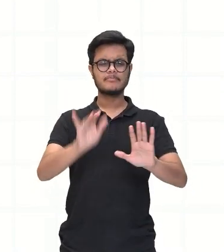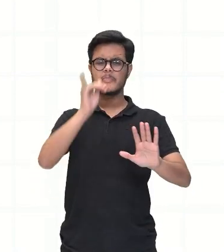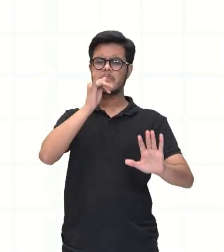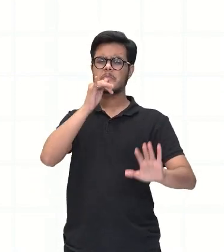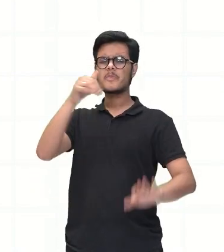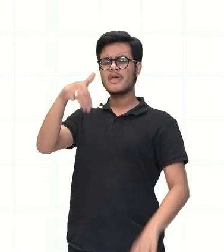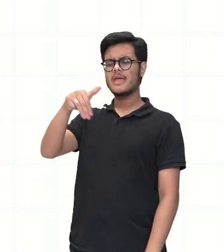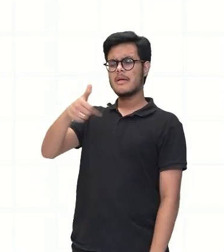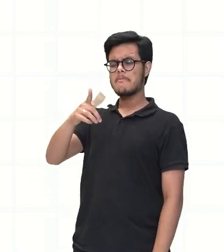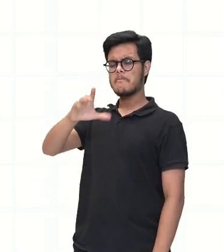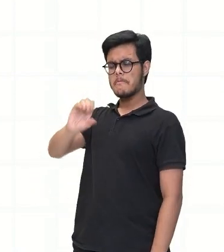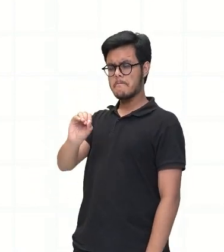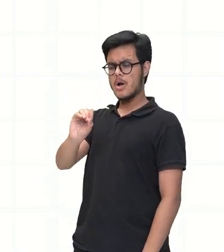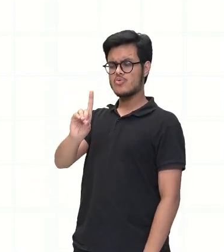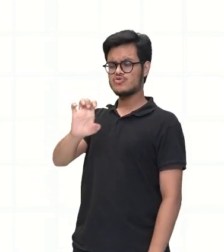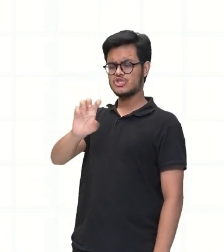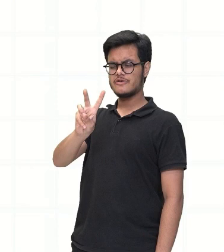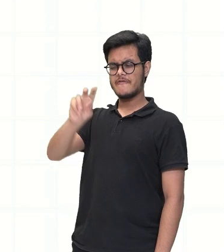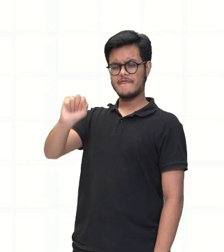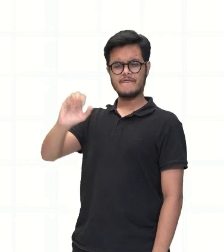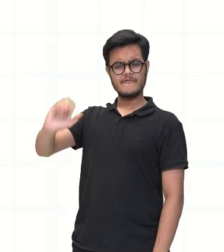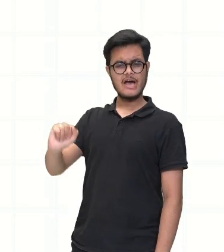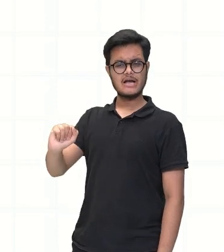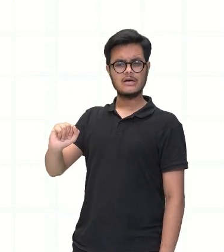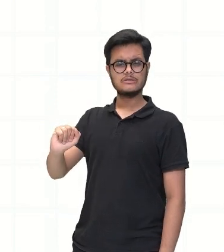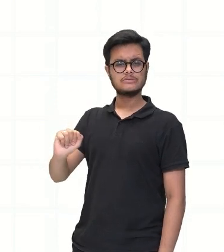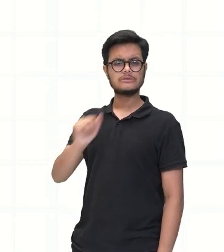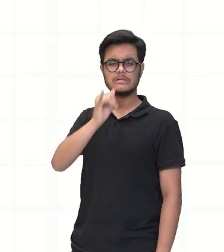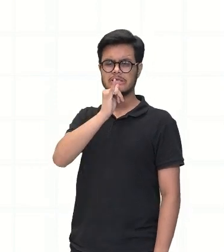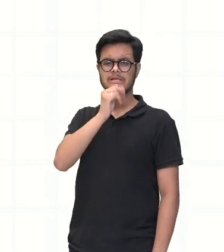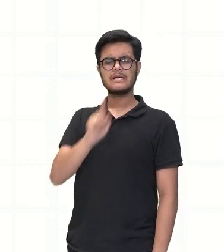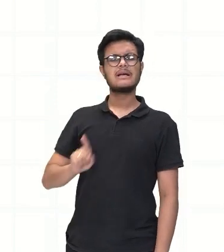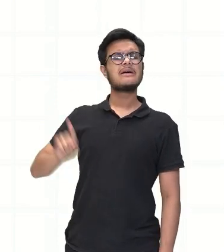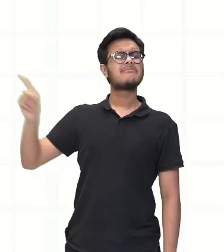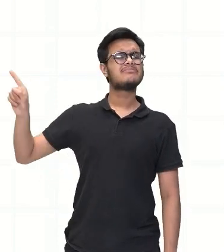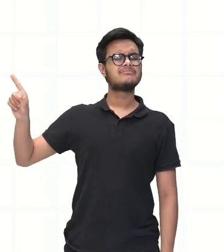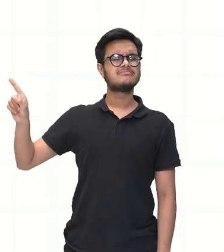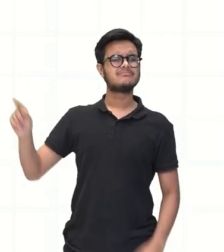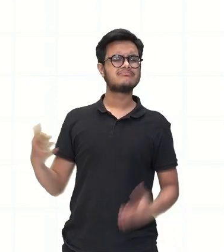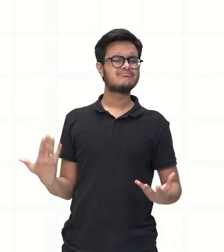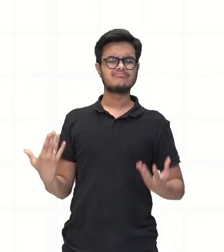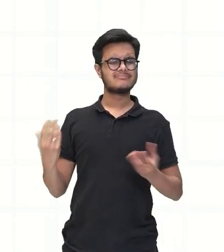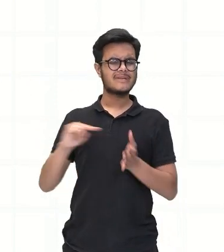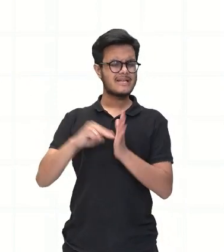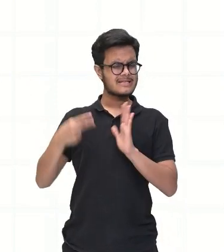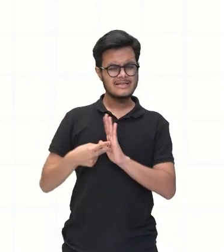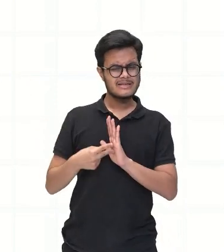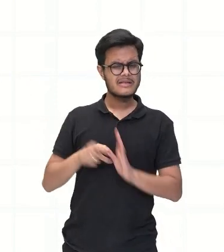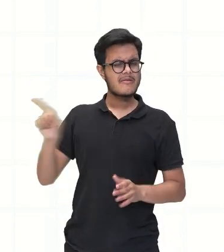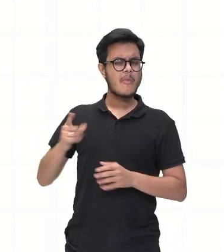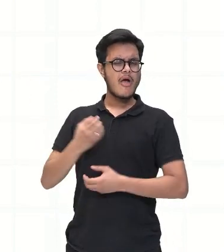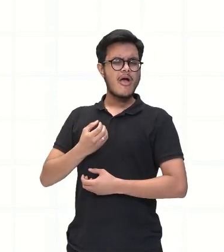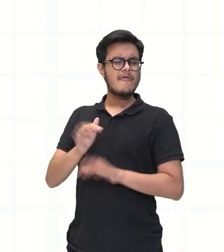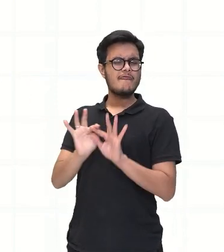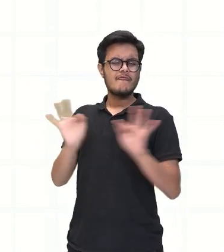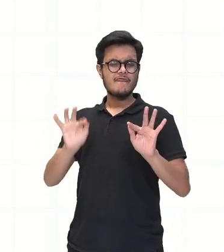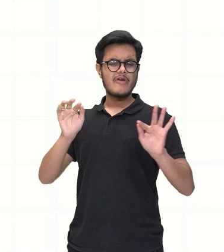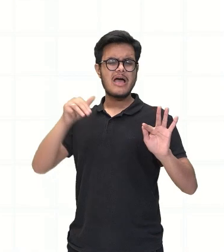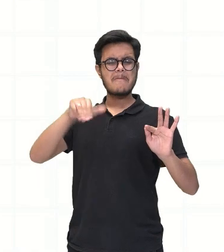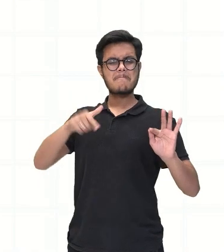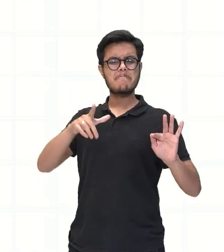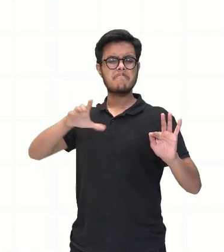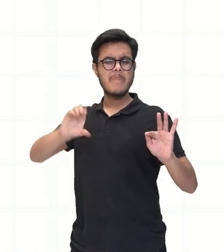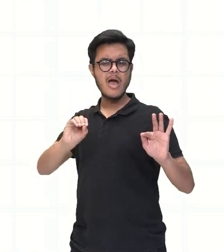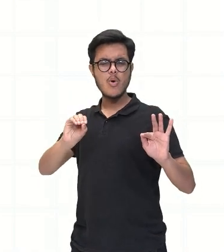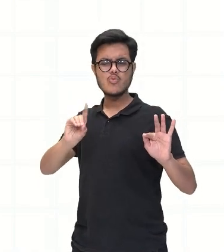vaca. Notaram aí que a junção de algumas palavras vão formar essa palavra mão de vaca, essa expressão mão de vaca? Você conhece alguém que seja mão